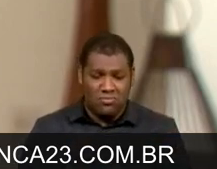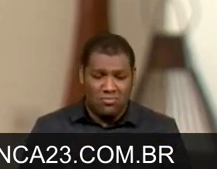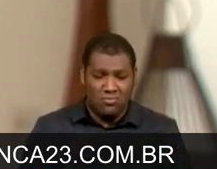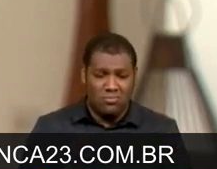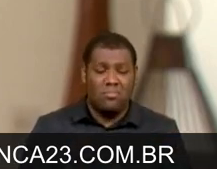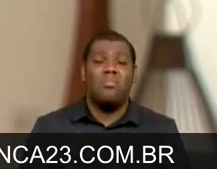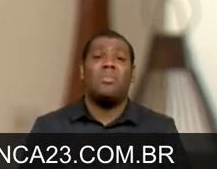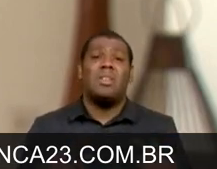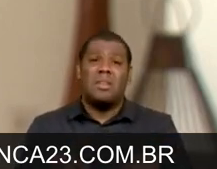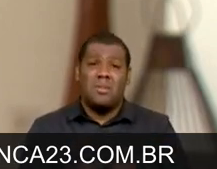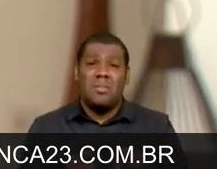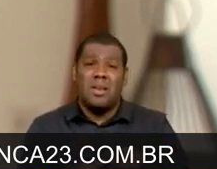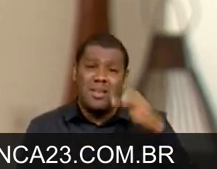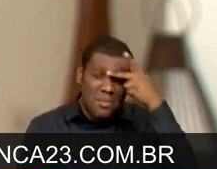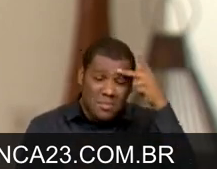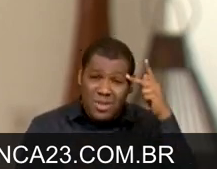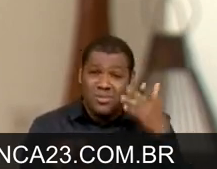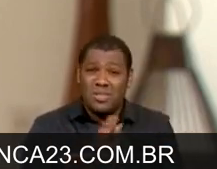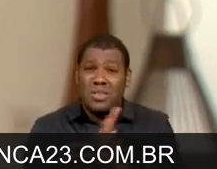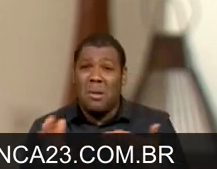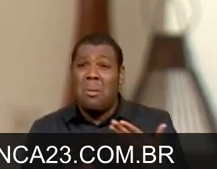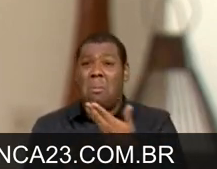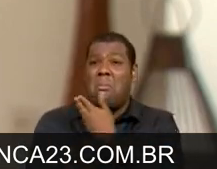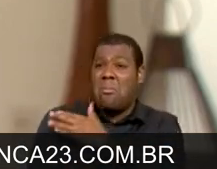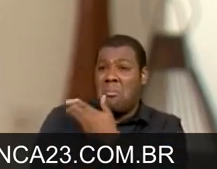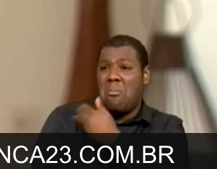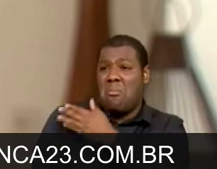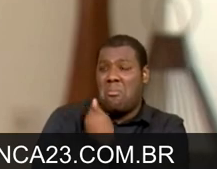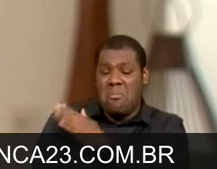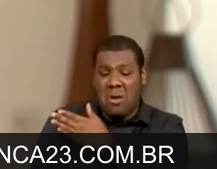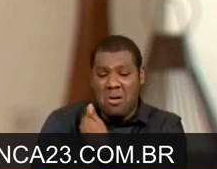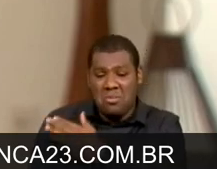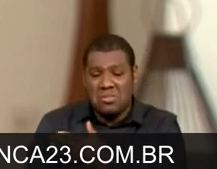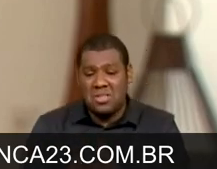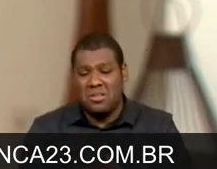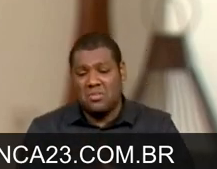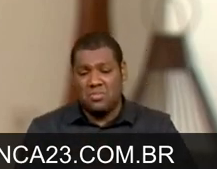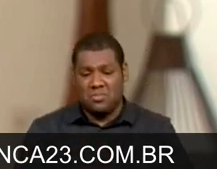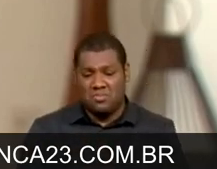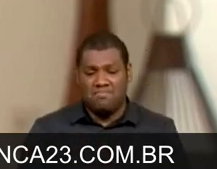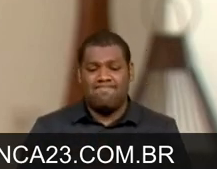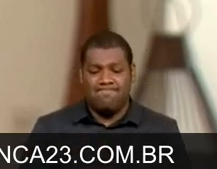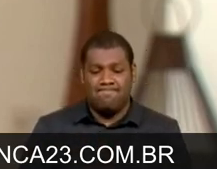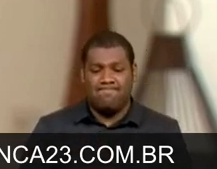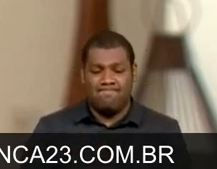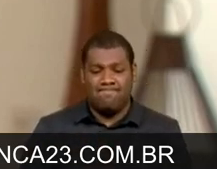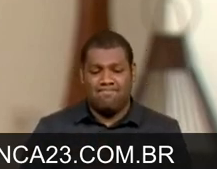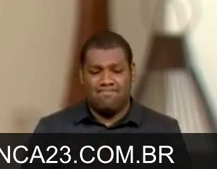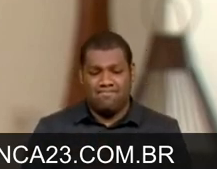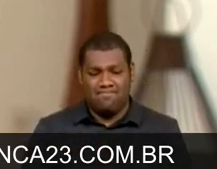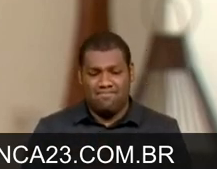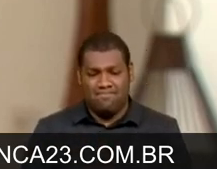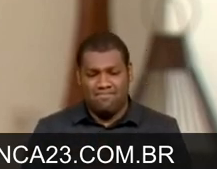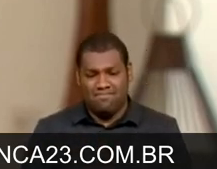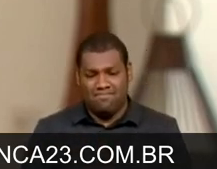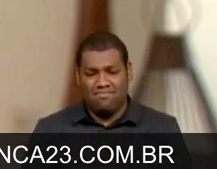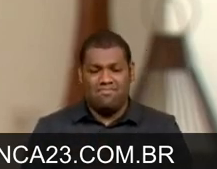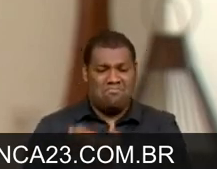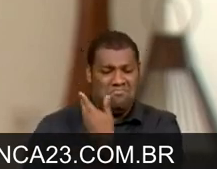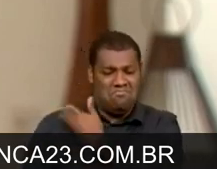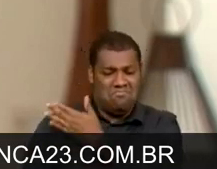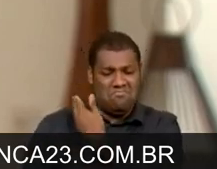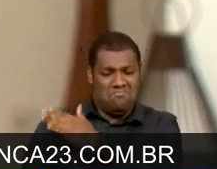o preconceito continua sendo determinante para você ter este muro chamado